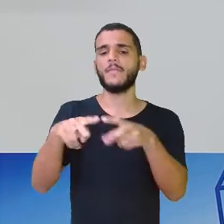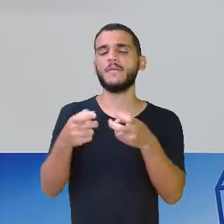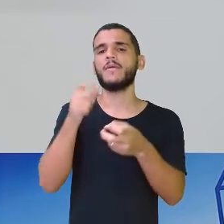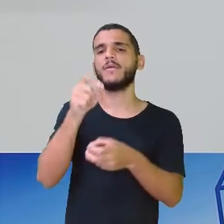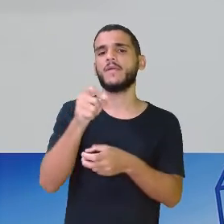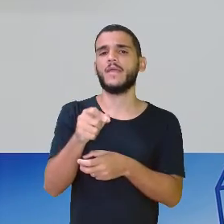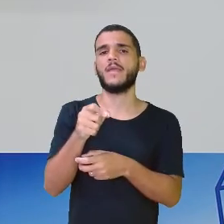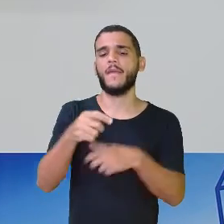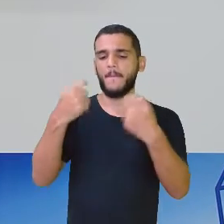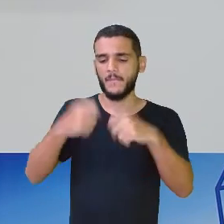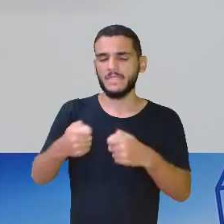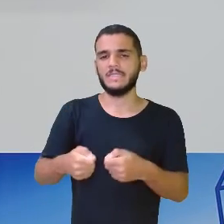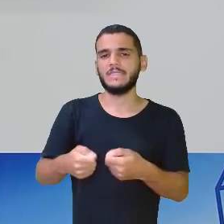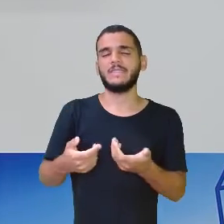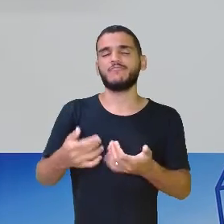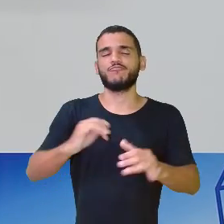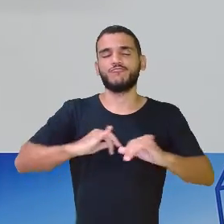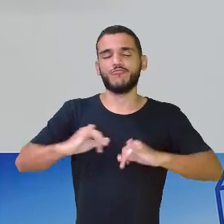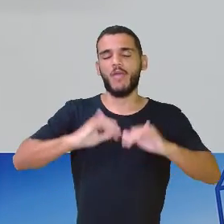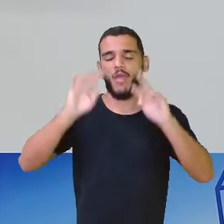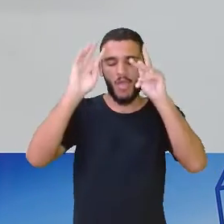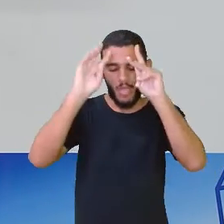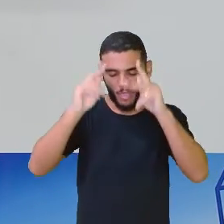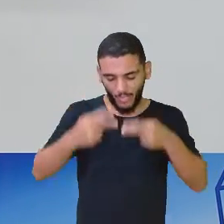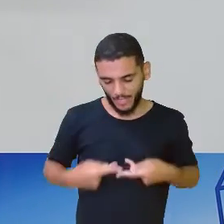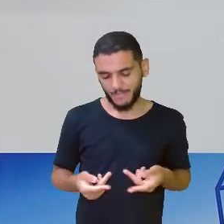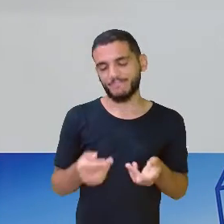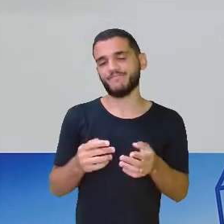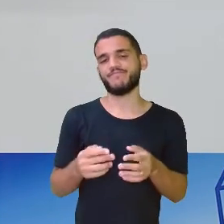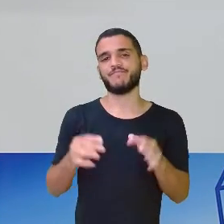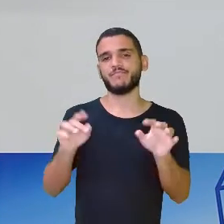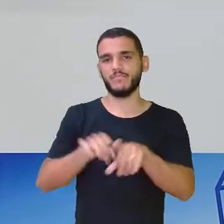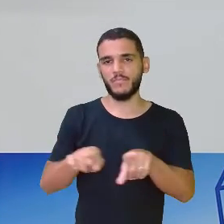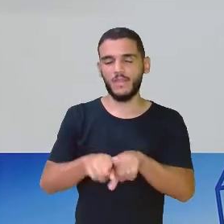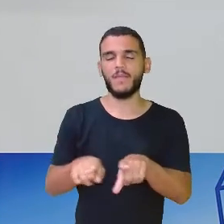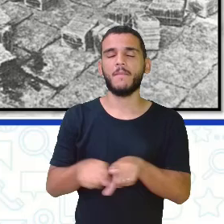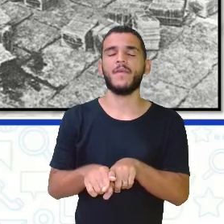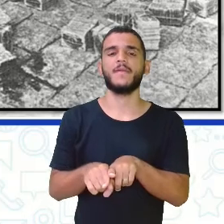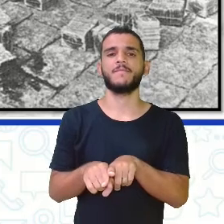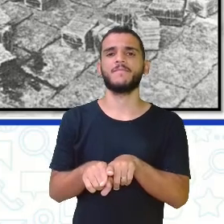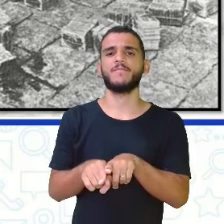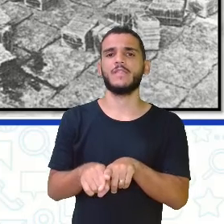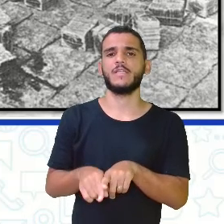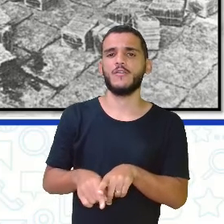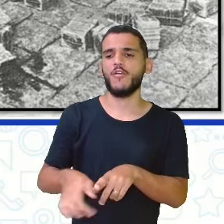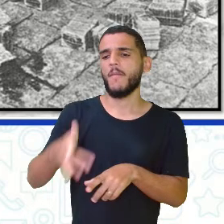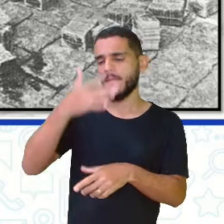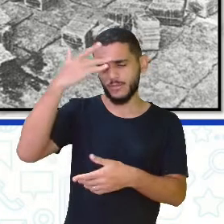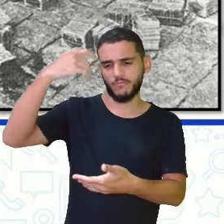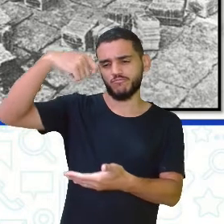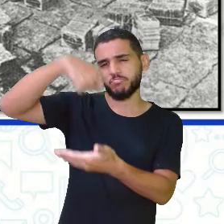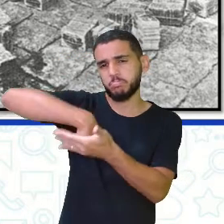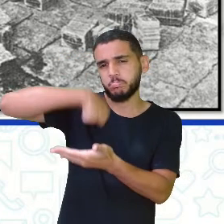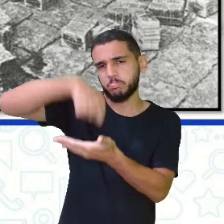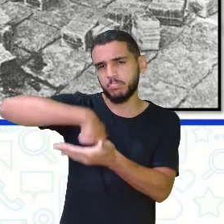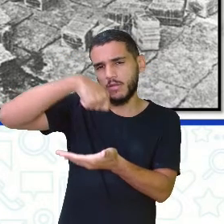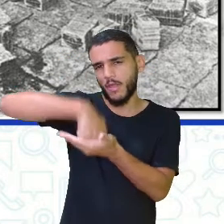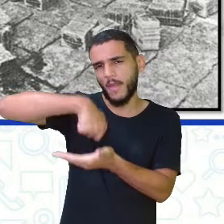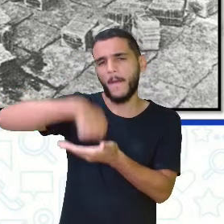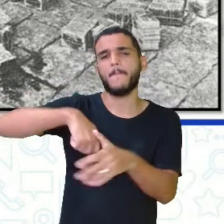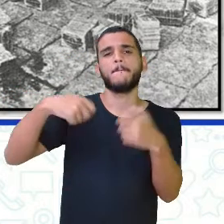né, a grandes humilhações por parte dos vencedores e a cobrança, né, de duras indenizações que